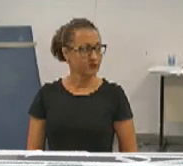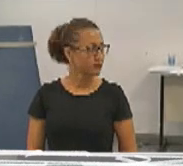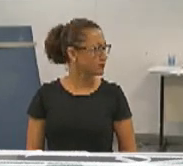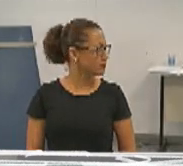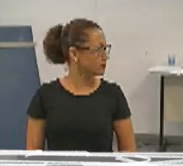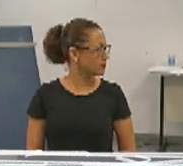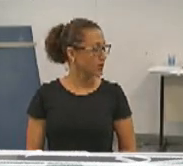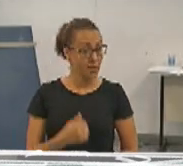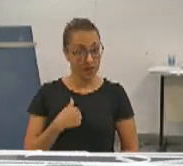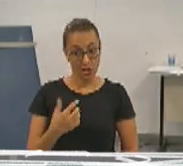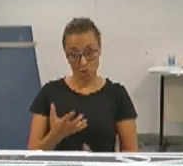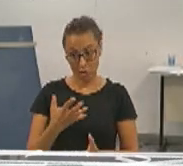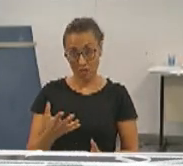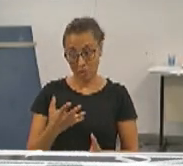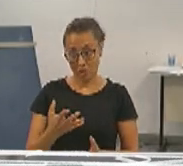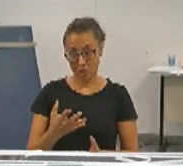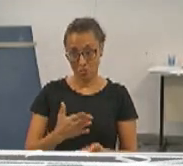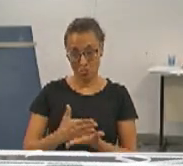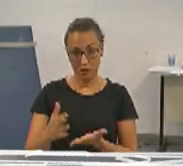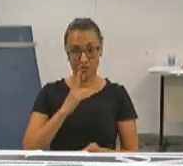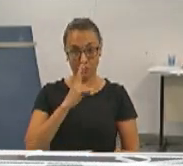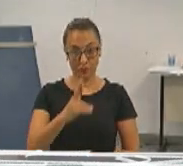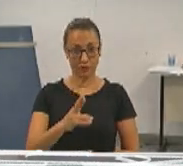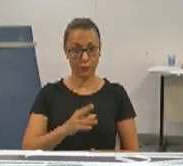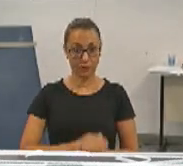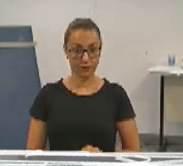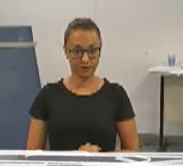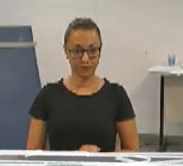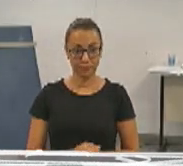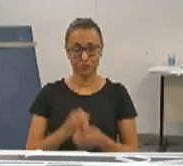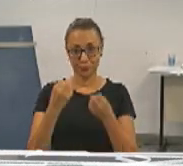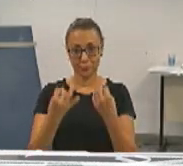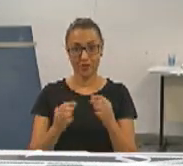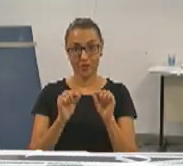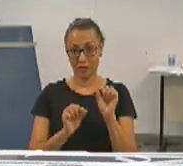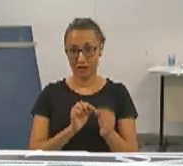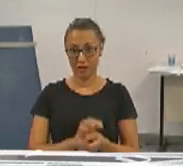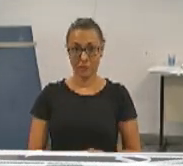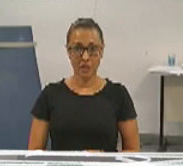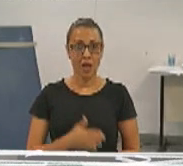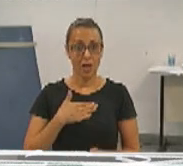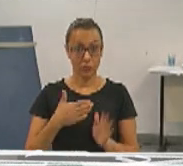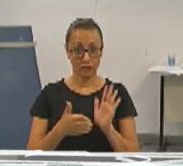Quero iniciar a minha resposta colocando o seguinte. A nossa